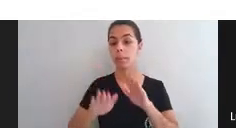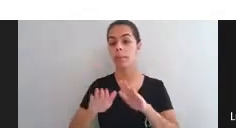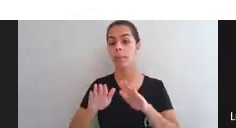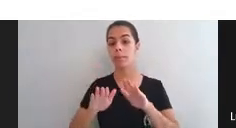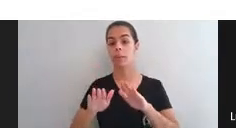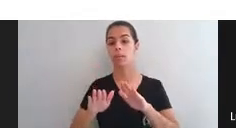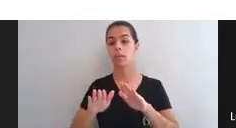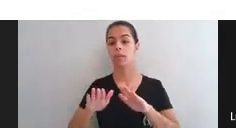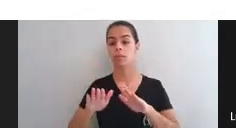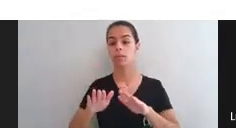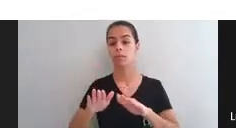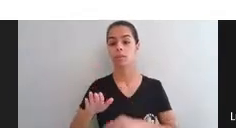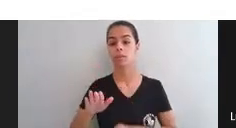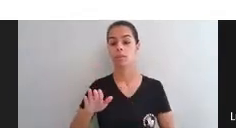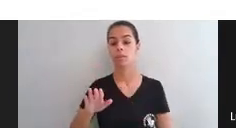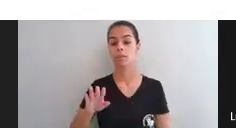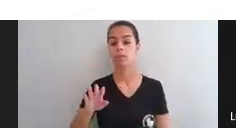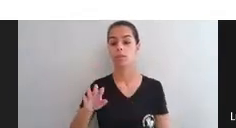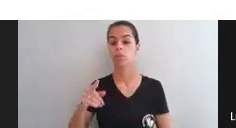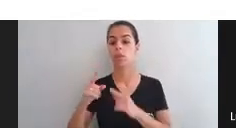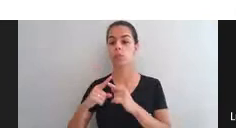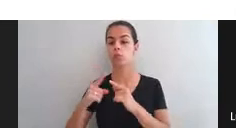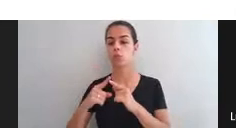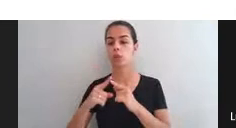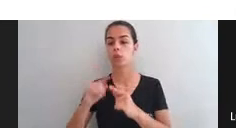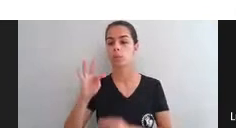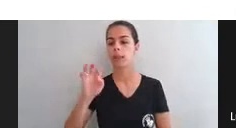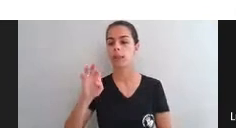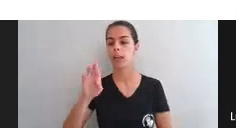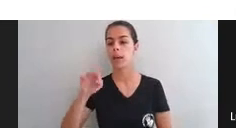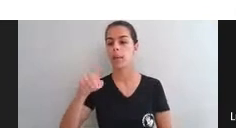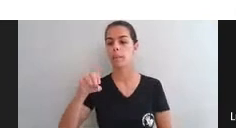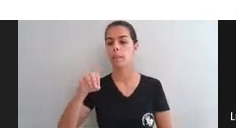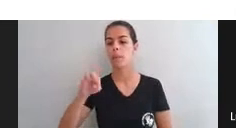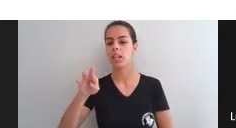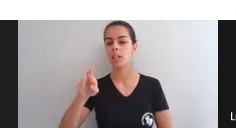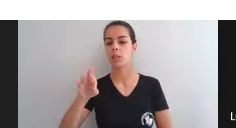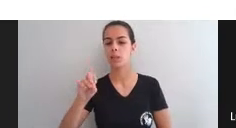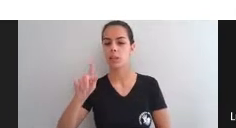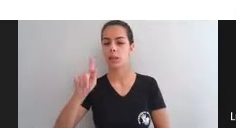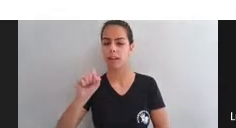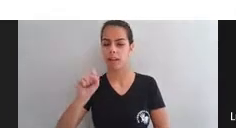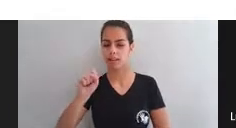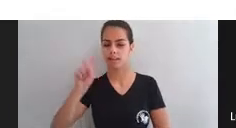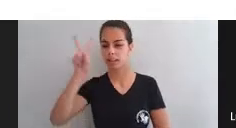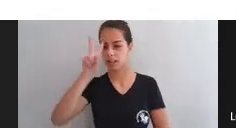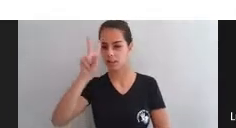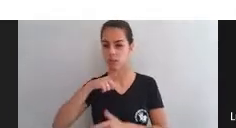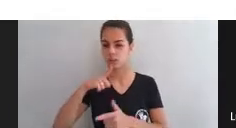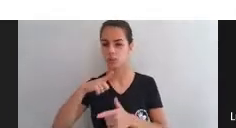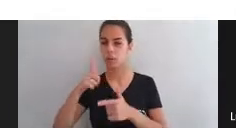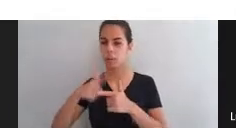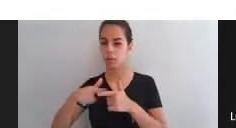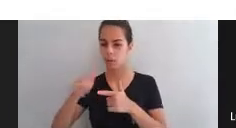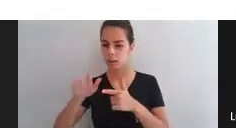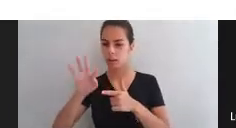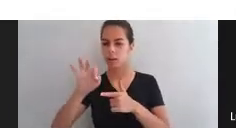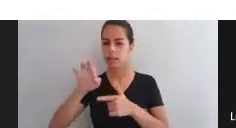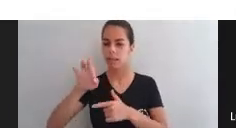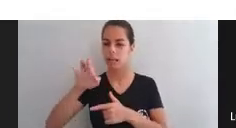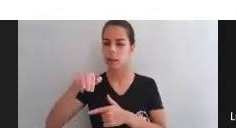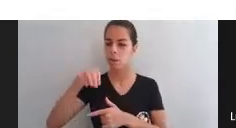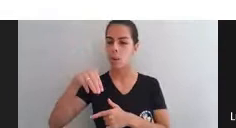do termômetro de gás. Vocês lembram que tinha um problema com o termômetro de gás? Que para a gente